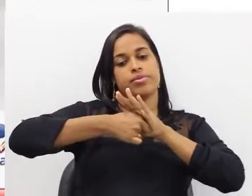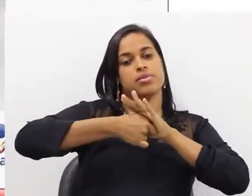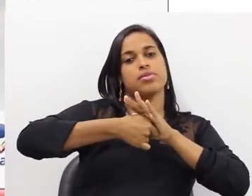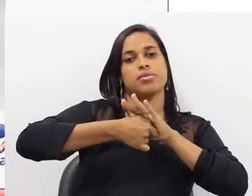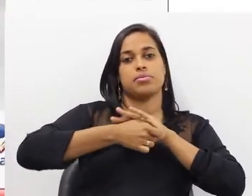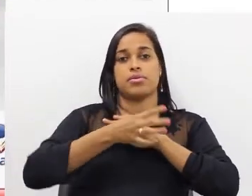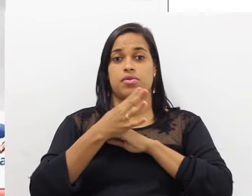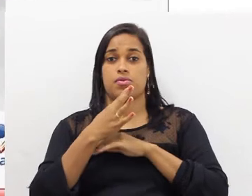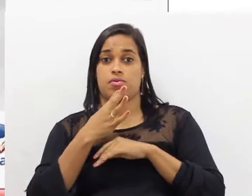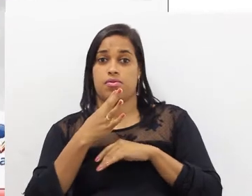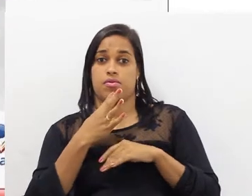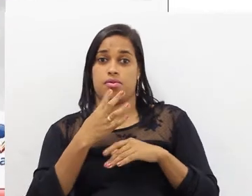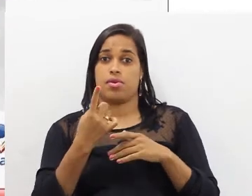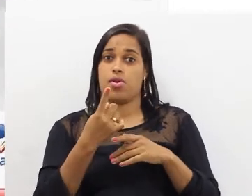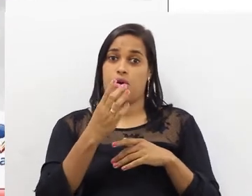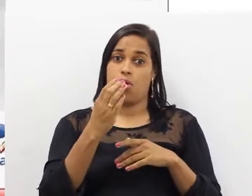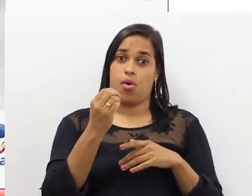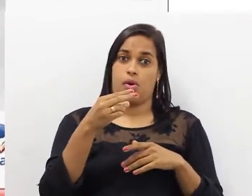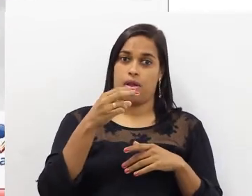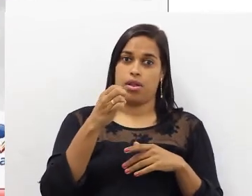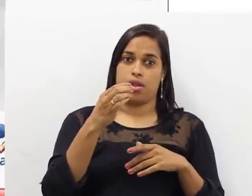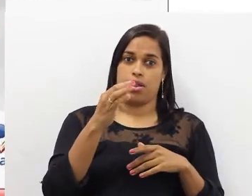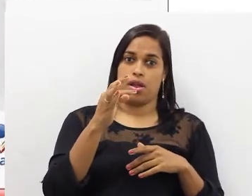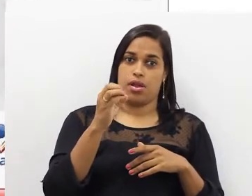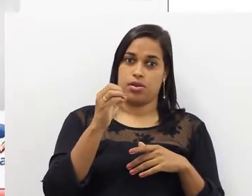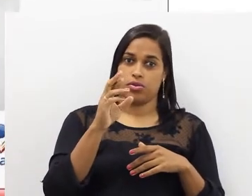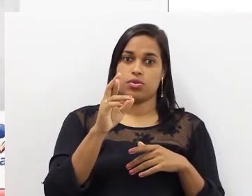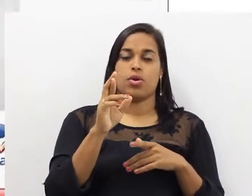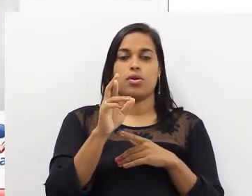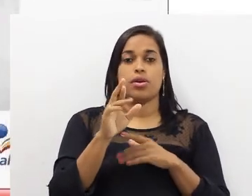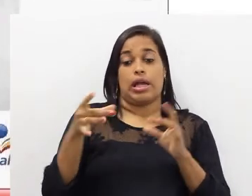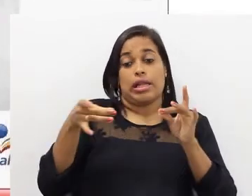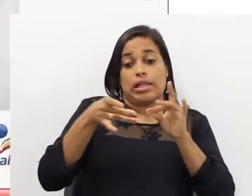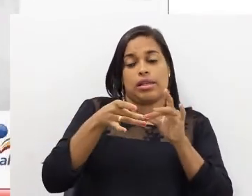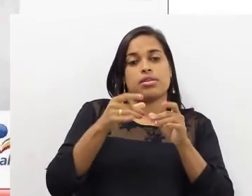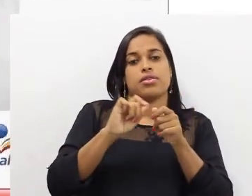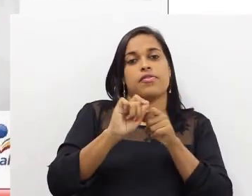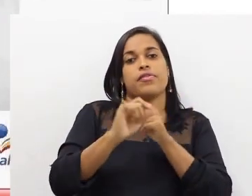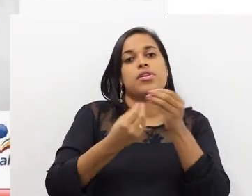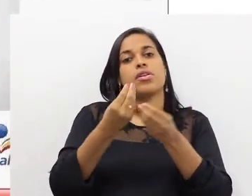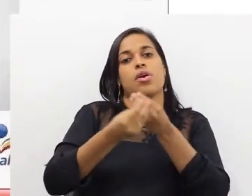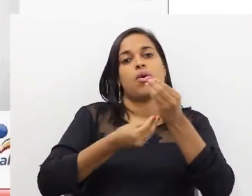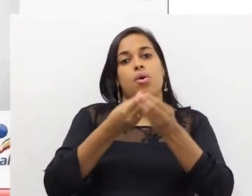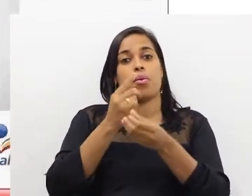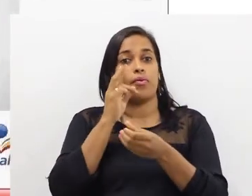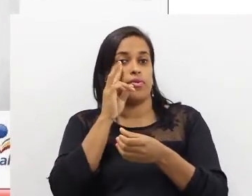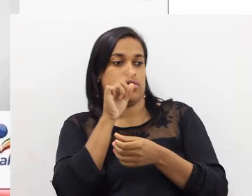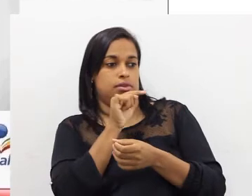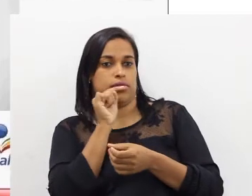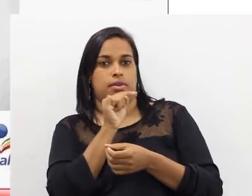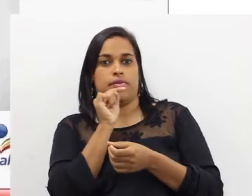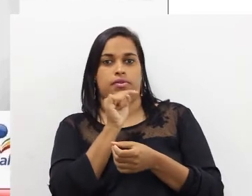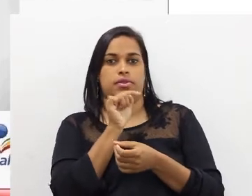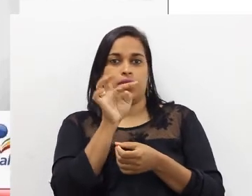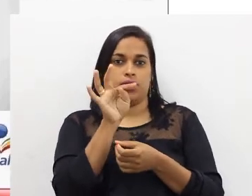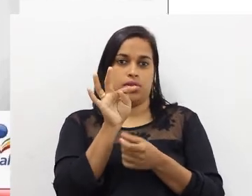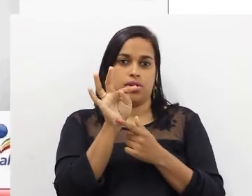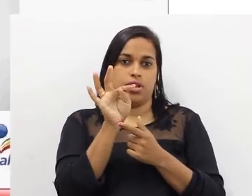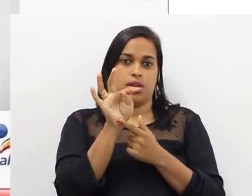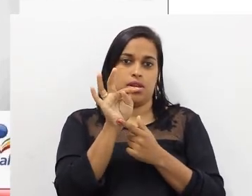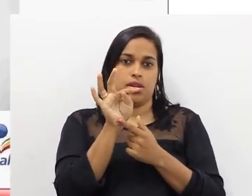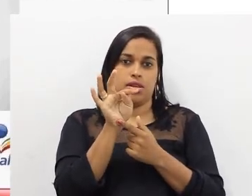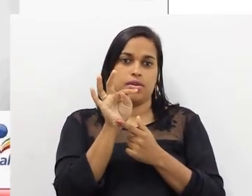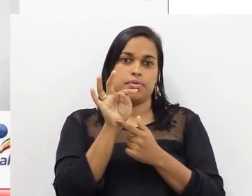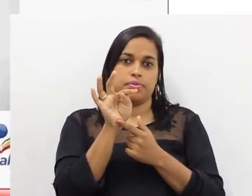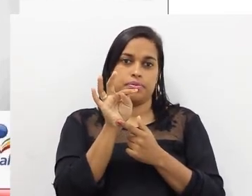redondo, metálico, onde aquele conector vai encaixar. E a ligação é feita dessa forma. Tá? Você está vendo aí um T, um conector em